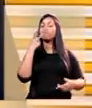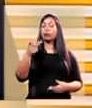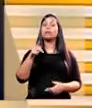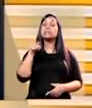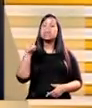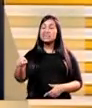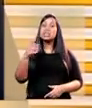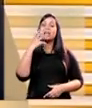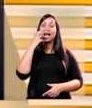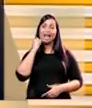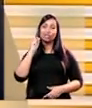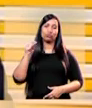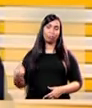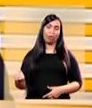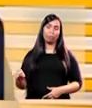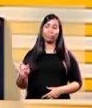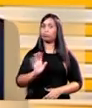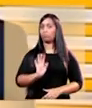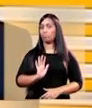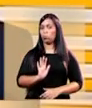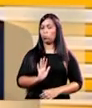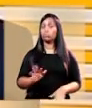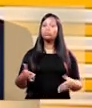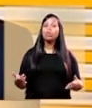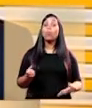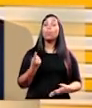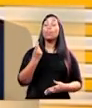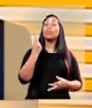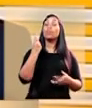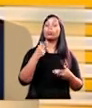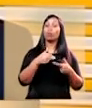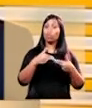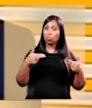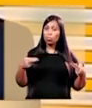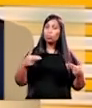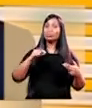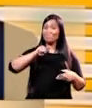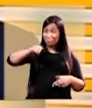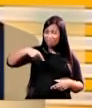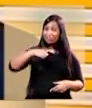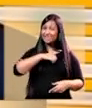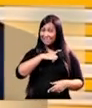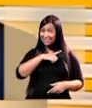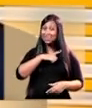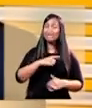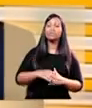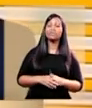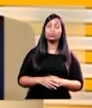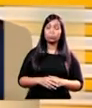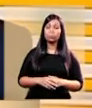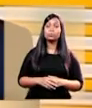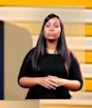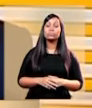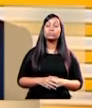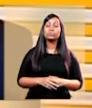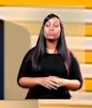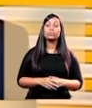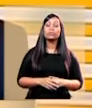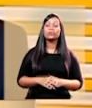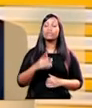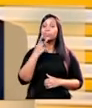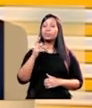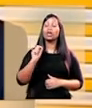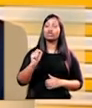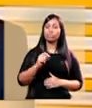rodapé, essa criança foi adotada. A única vírgula que se coloca é lá no assento do registro,